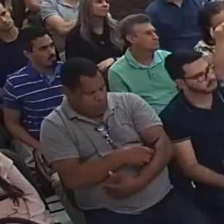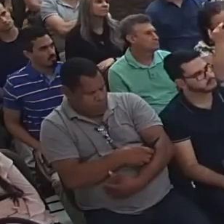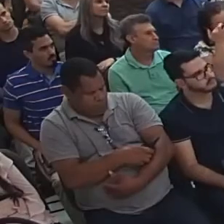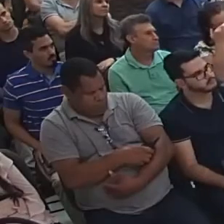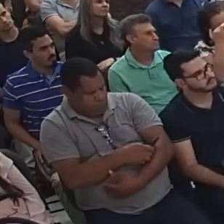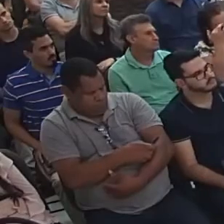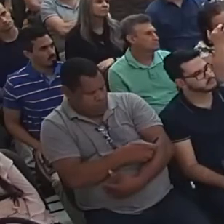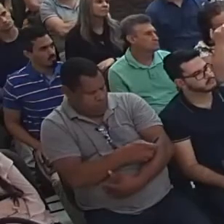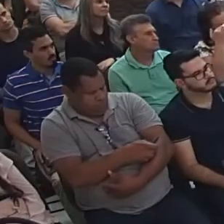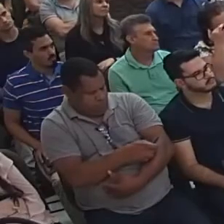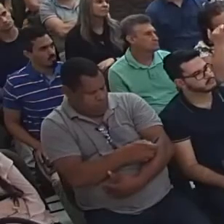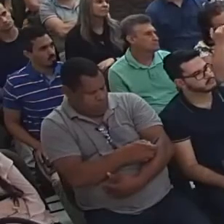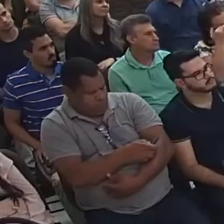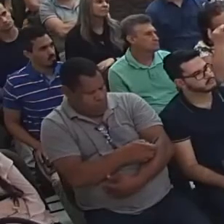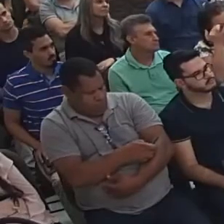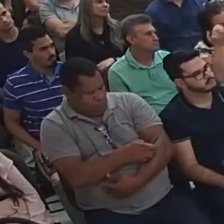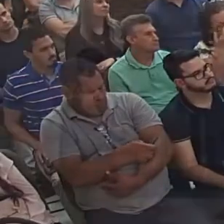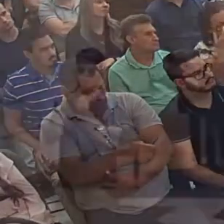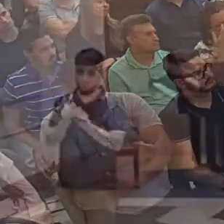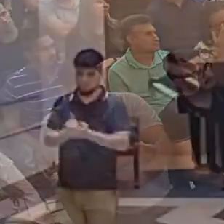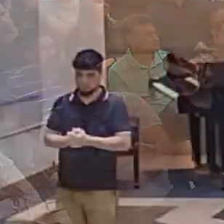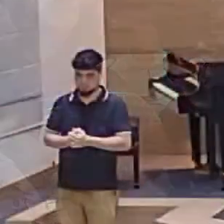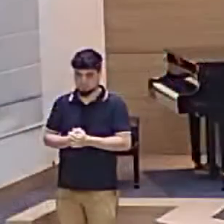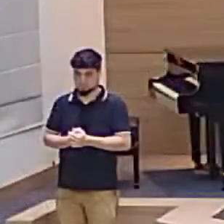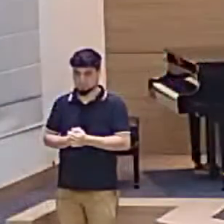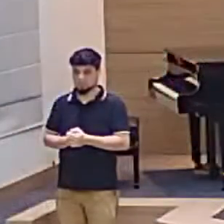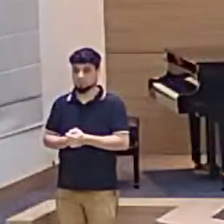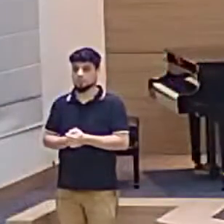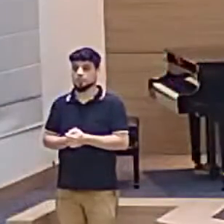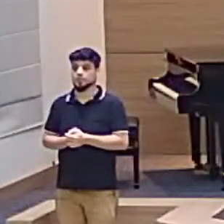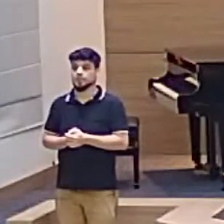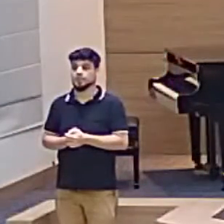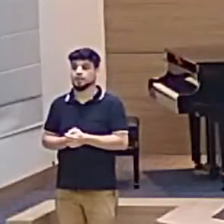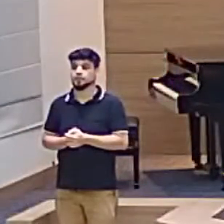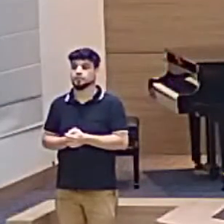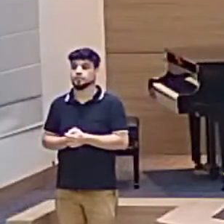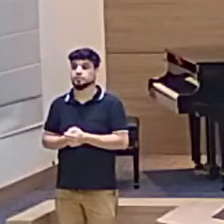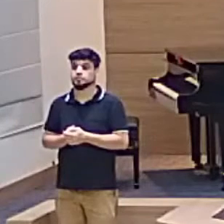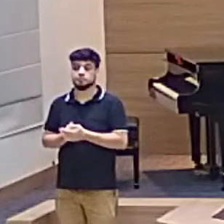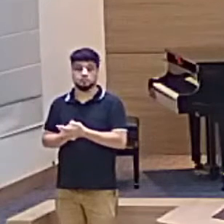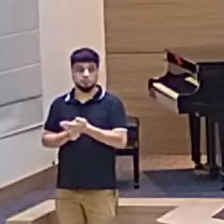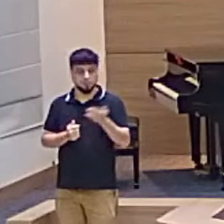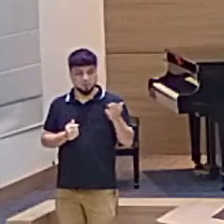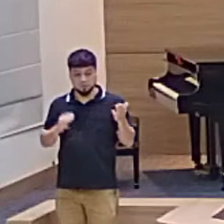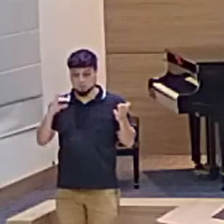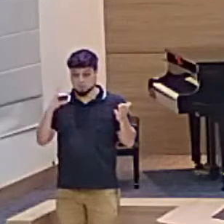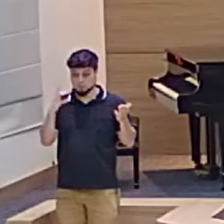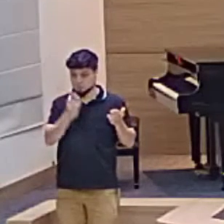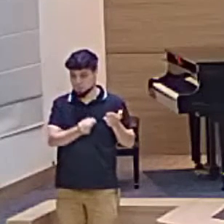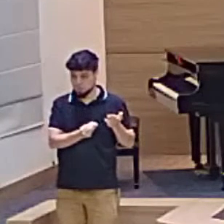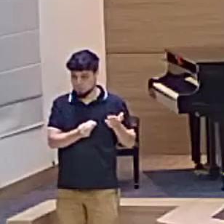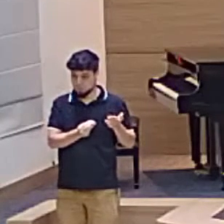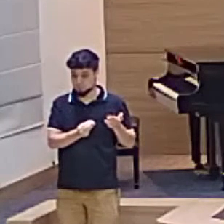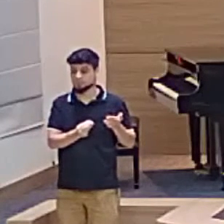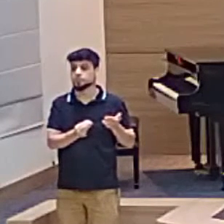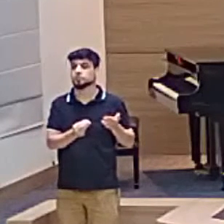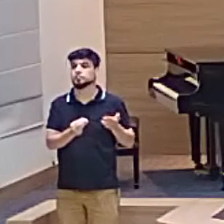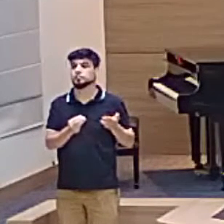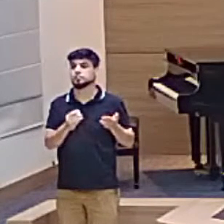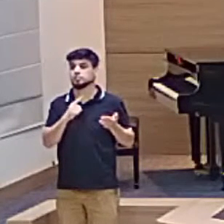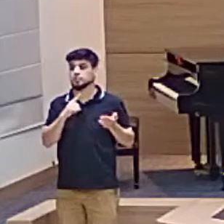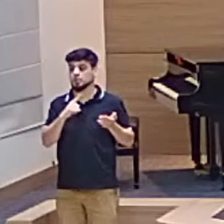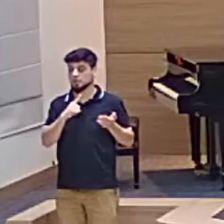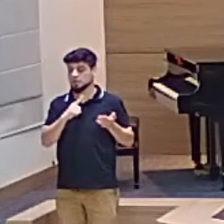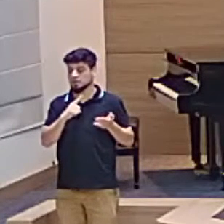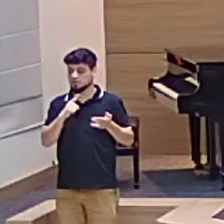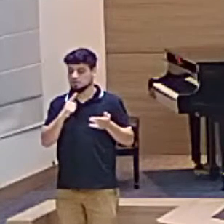e prega a favor da família E então todos nós aqui somos o a escória da